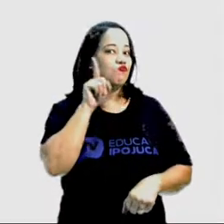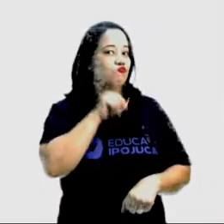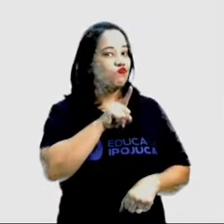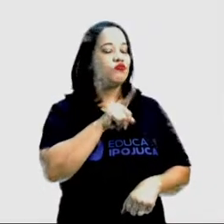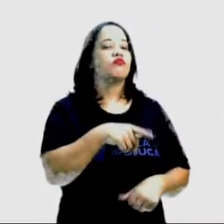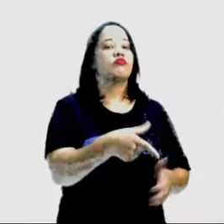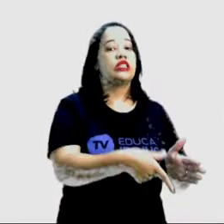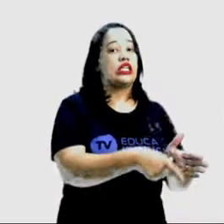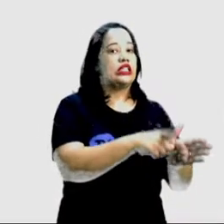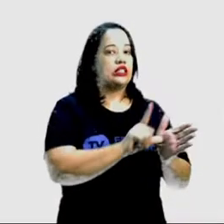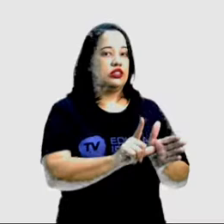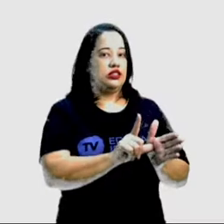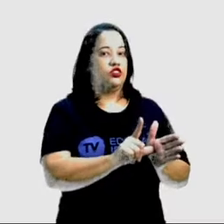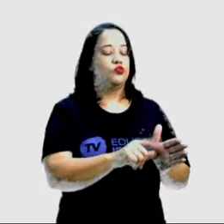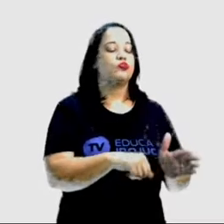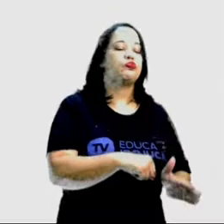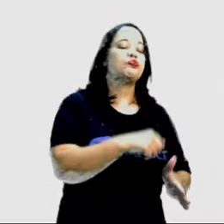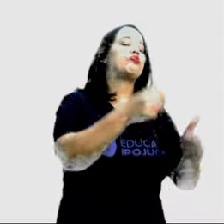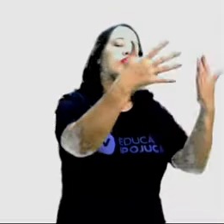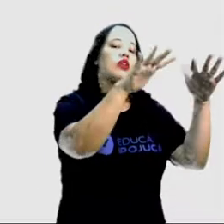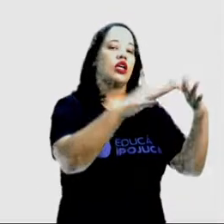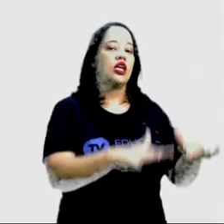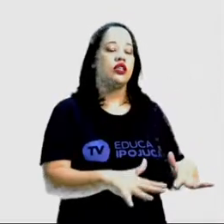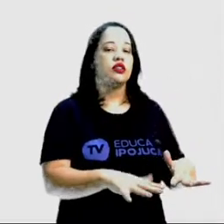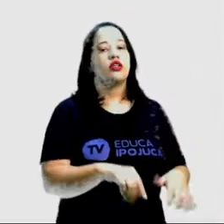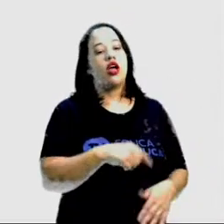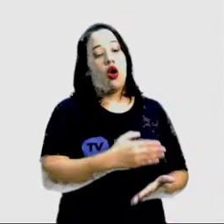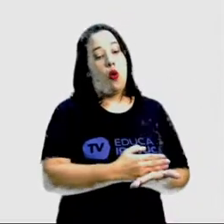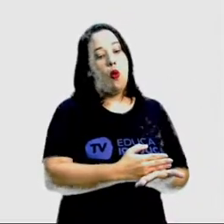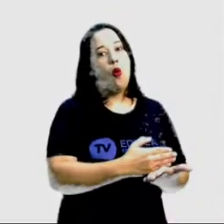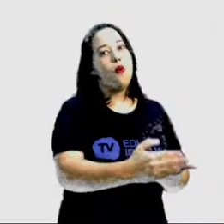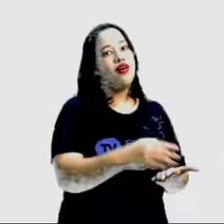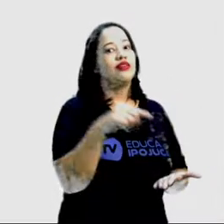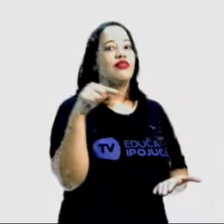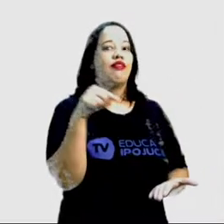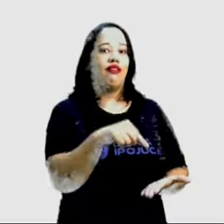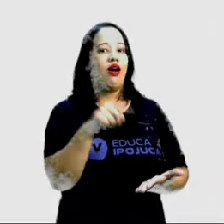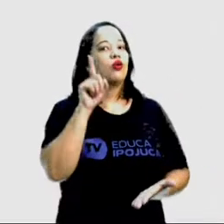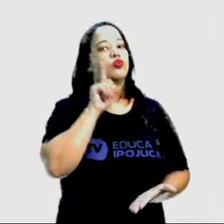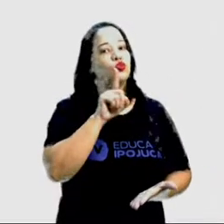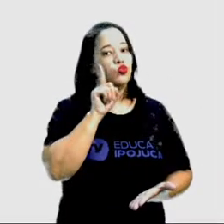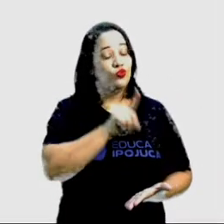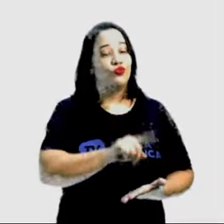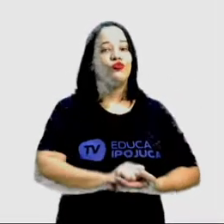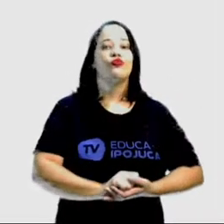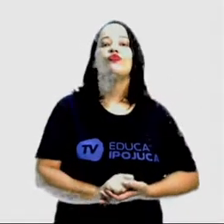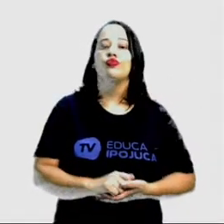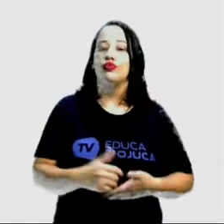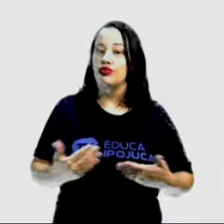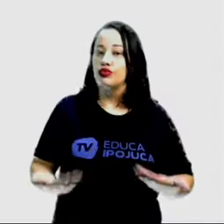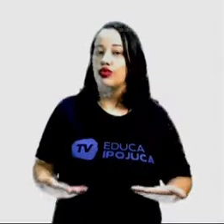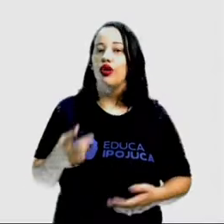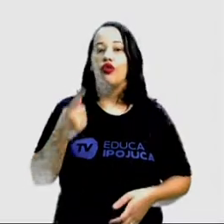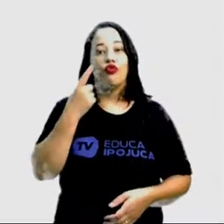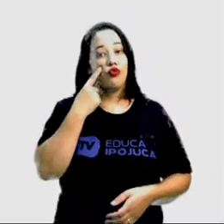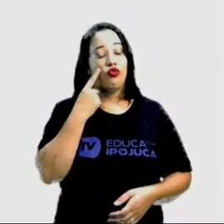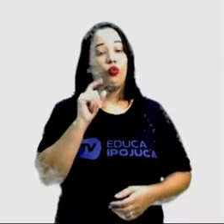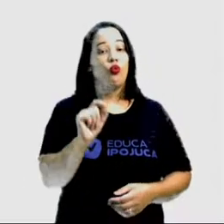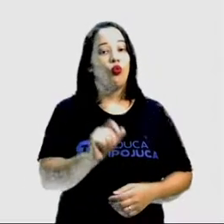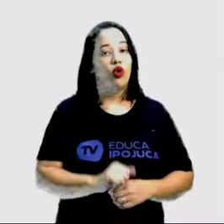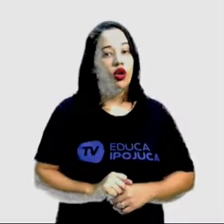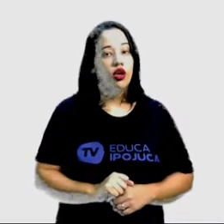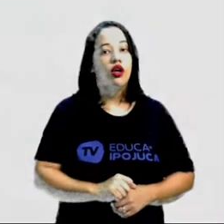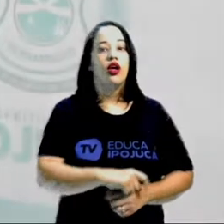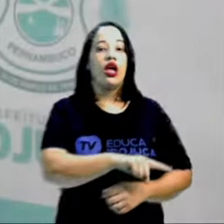crise é a crise de 29 ela vai começar os Estados Unidos e por isso nós temos que ver é